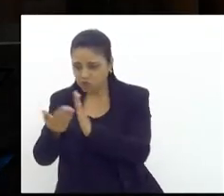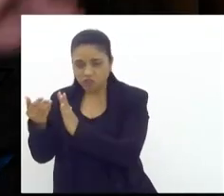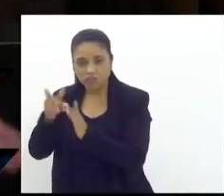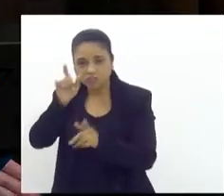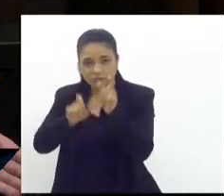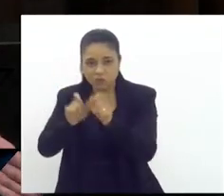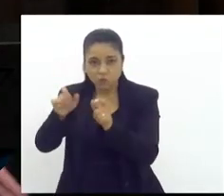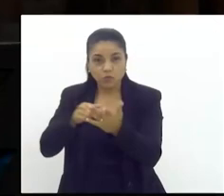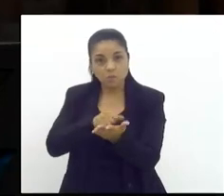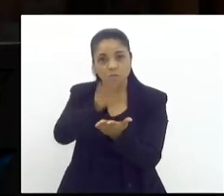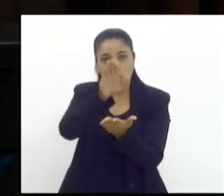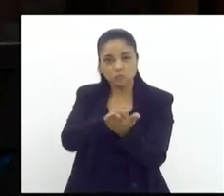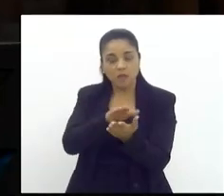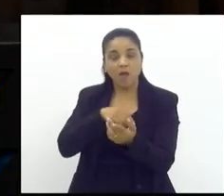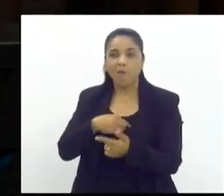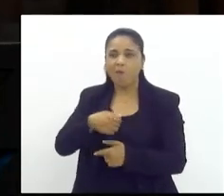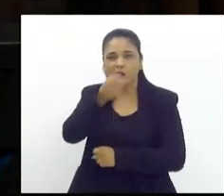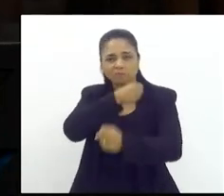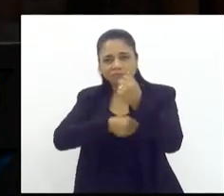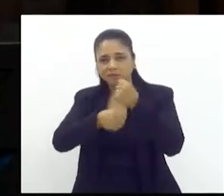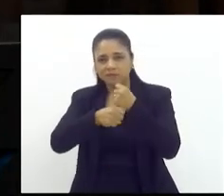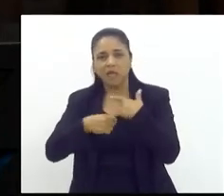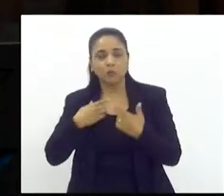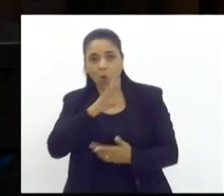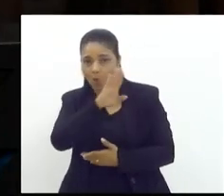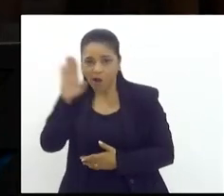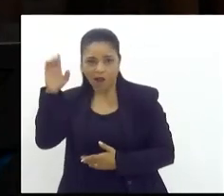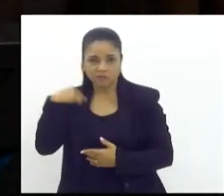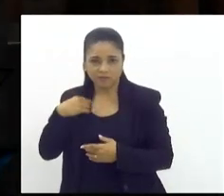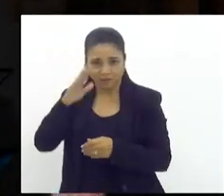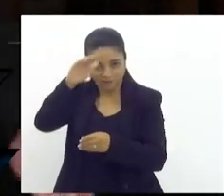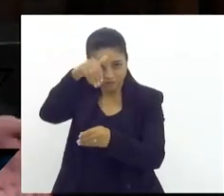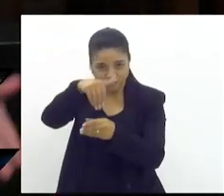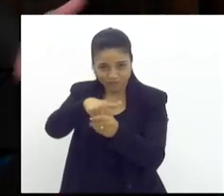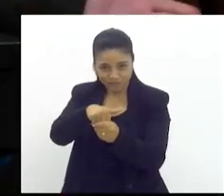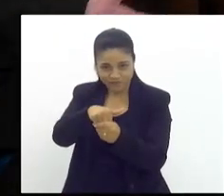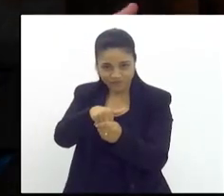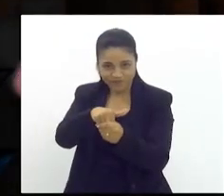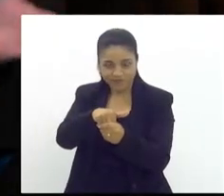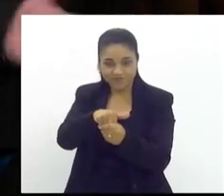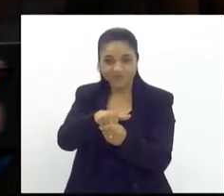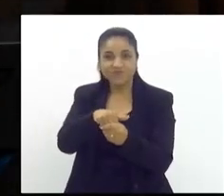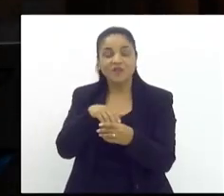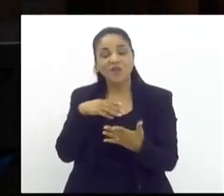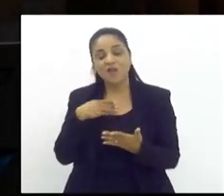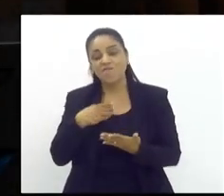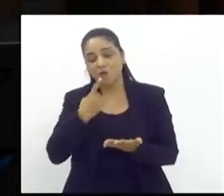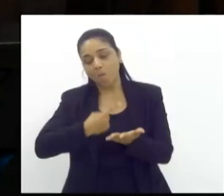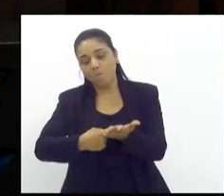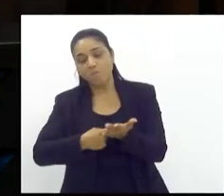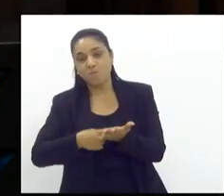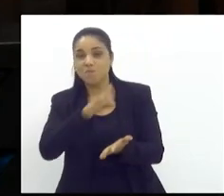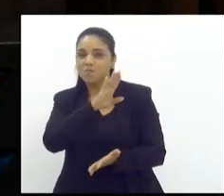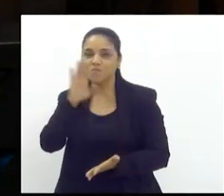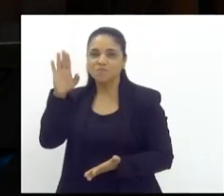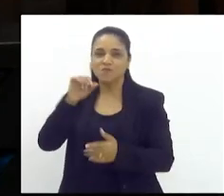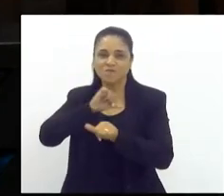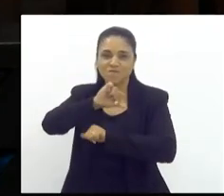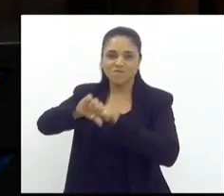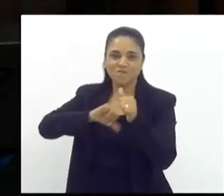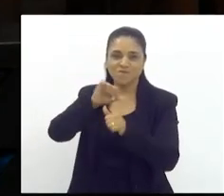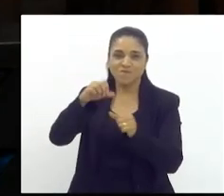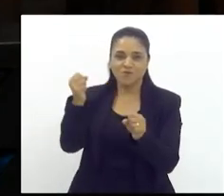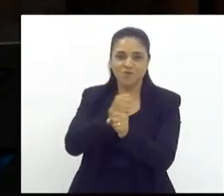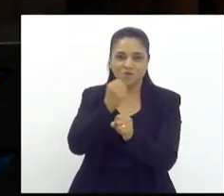ano passado perto da eleição de Deputado eu candidato ele também foram lá prometer que iriam fazer a reforma um ano